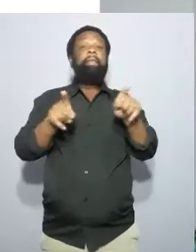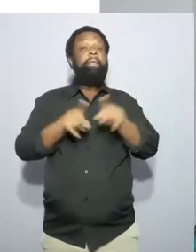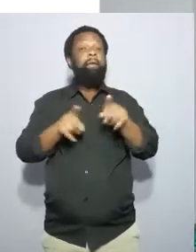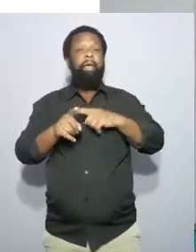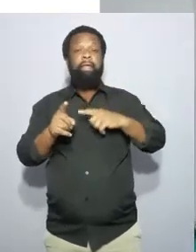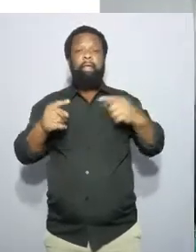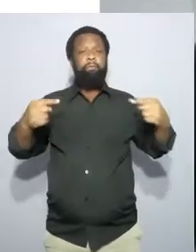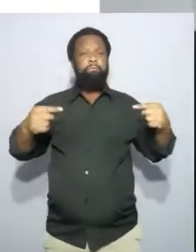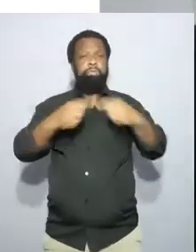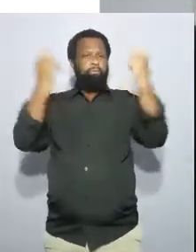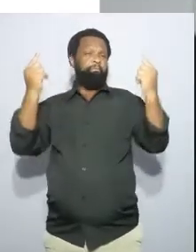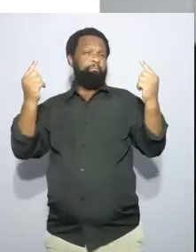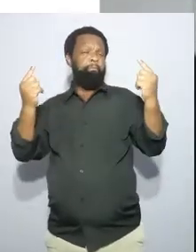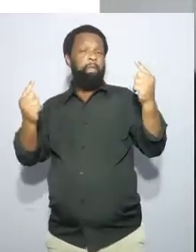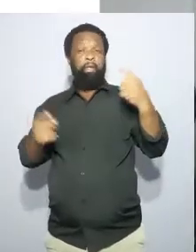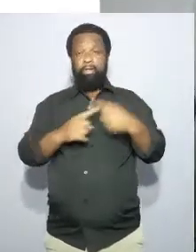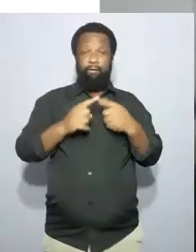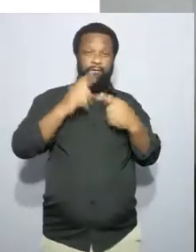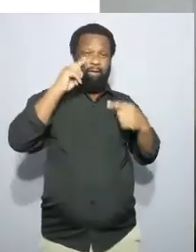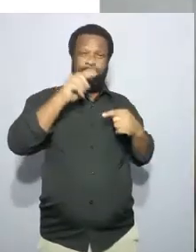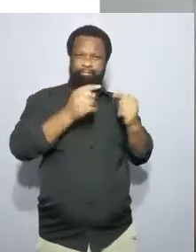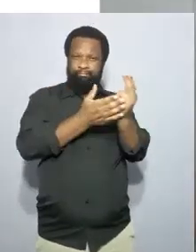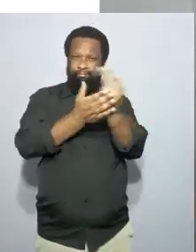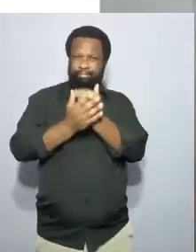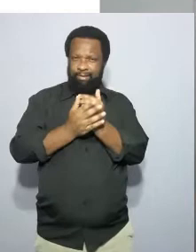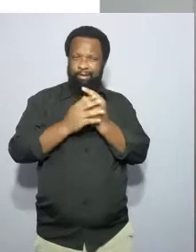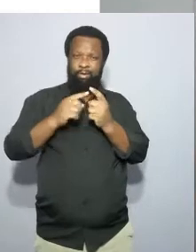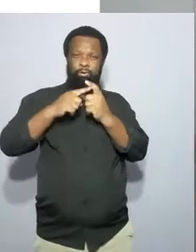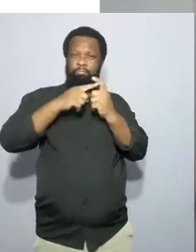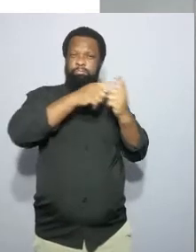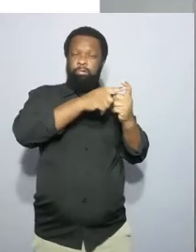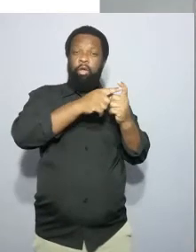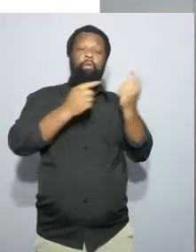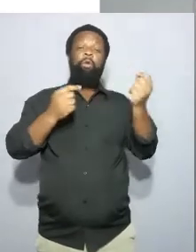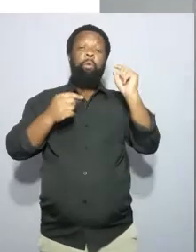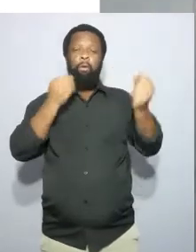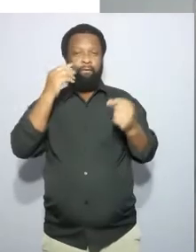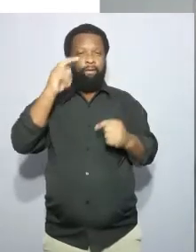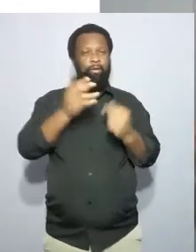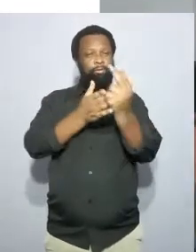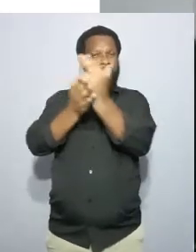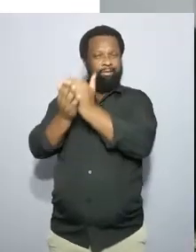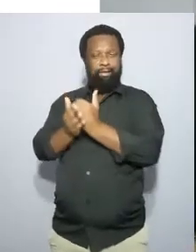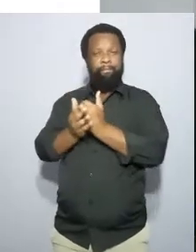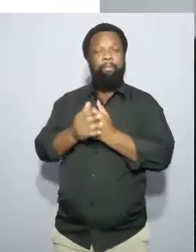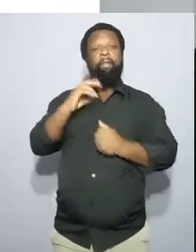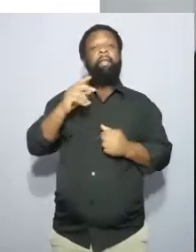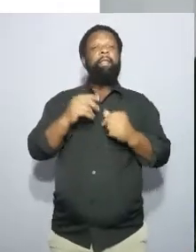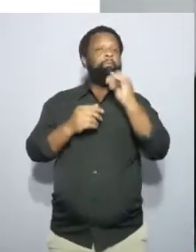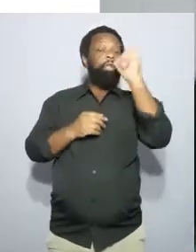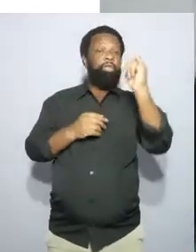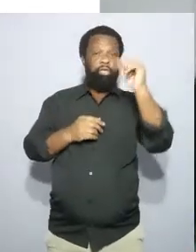opostas. Então, aqui as setas, olha, do raio atômico, elas vêm nesse sentido. E a da energia de